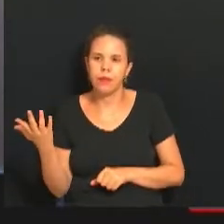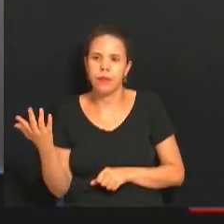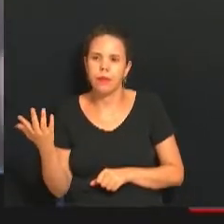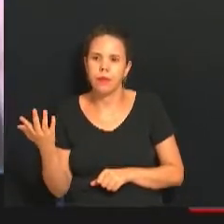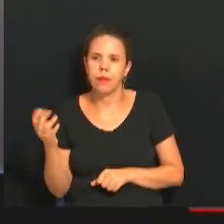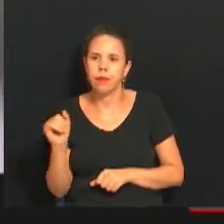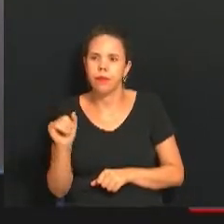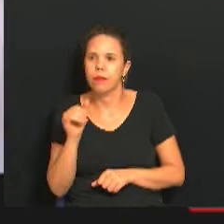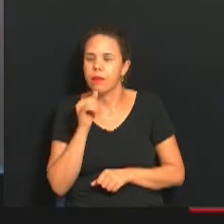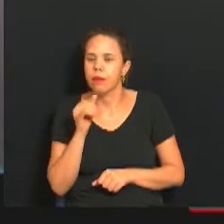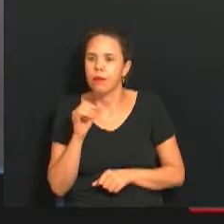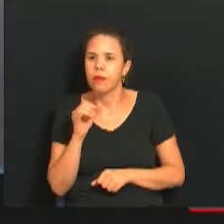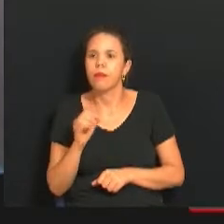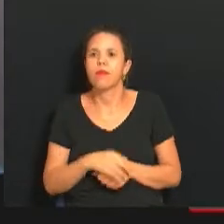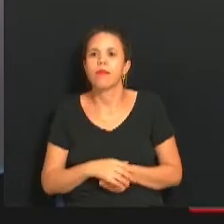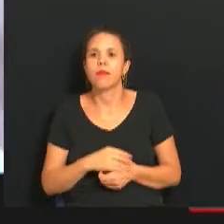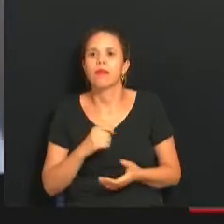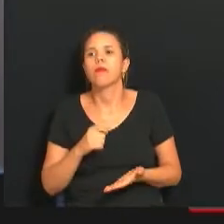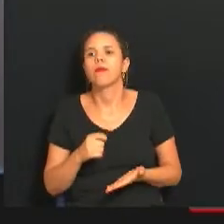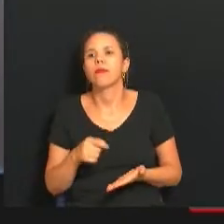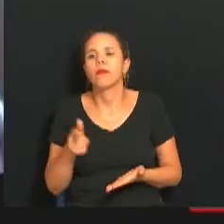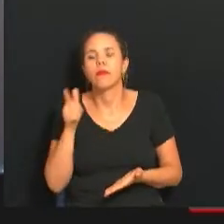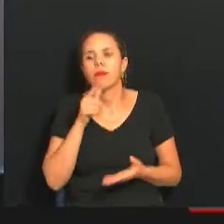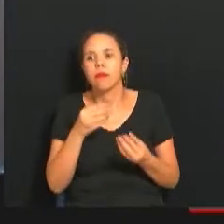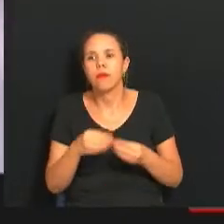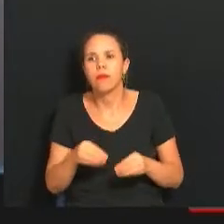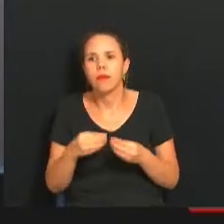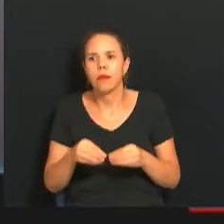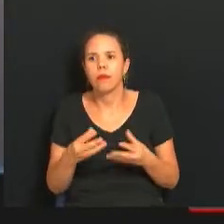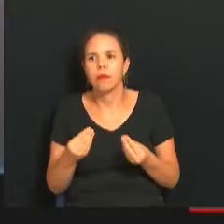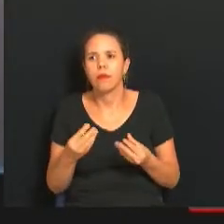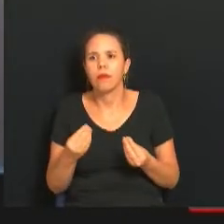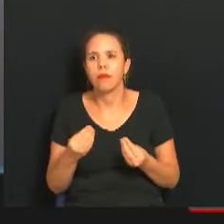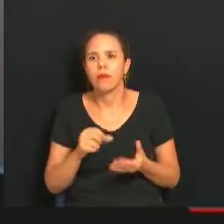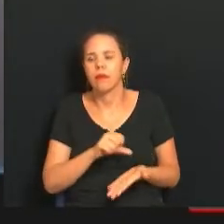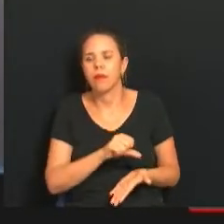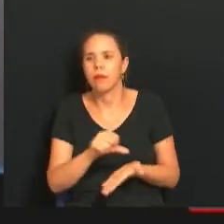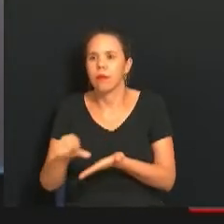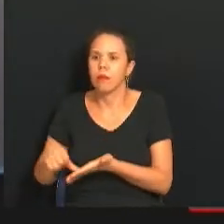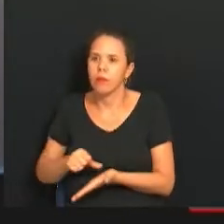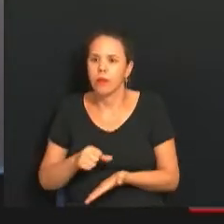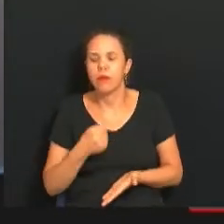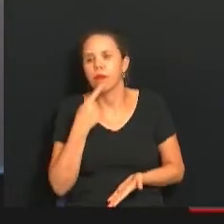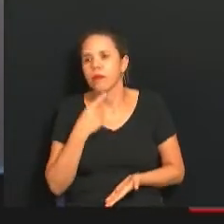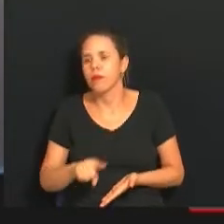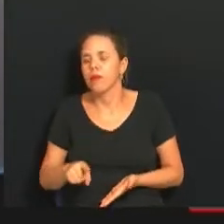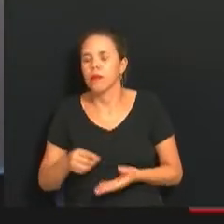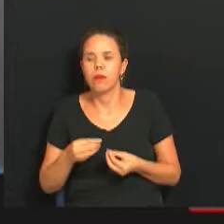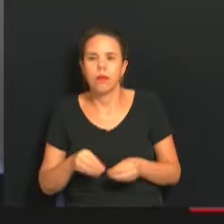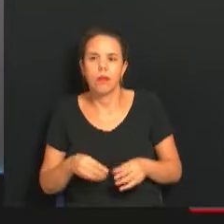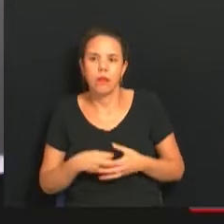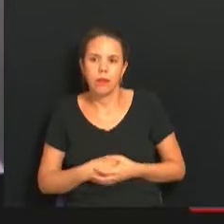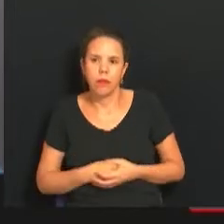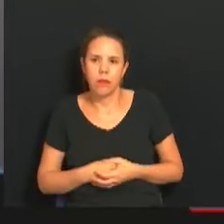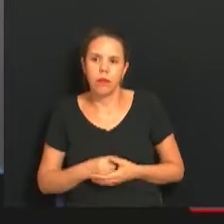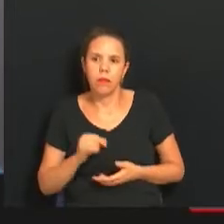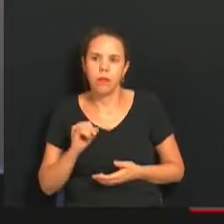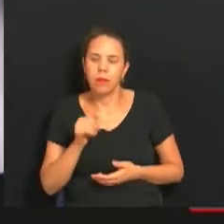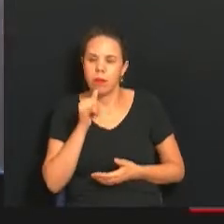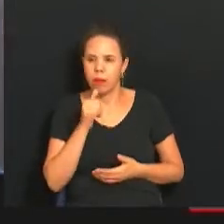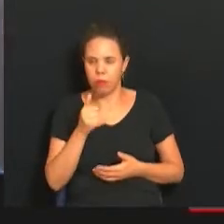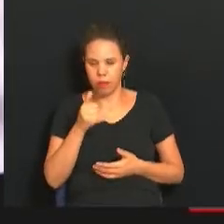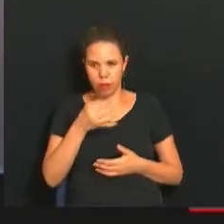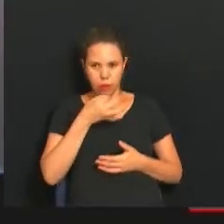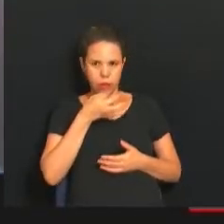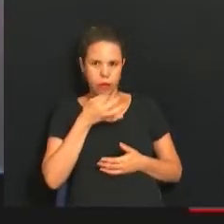a Ucrânia entrasse na OTAN afetariam muito o território russo, né? E, claro, essa é a